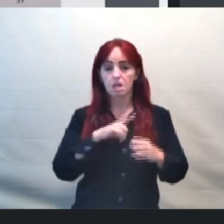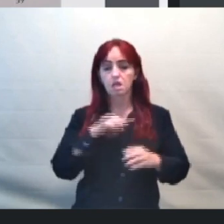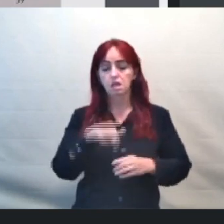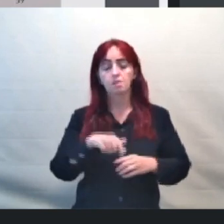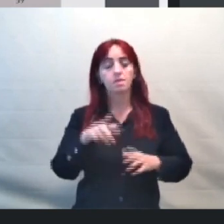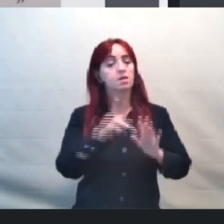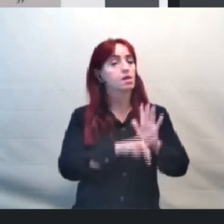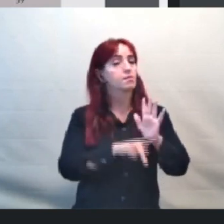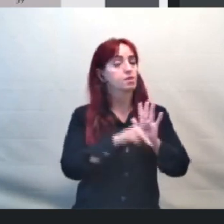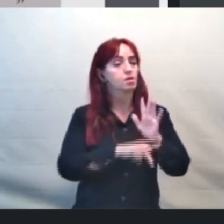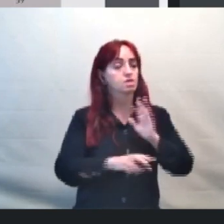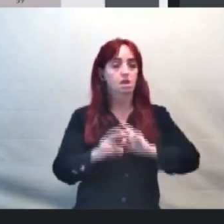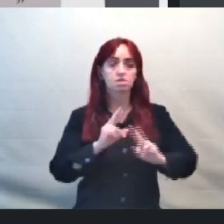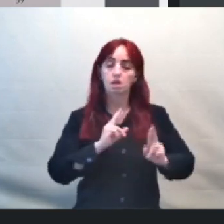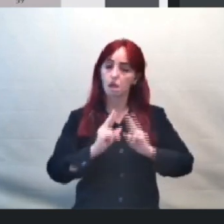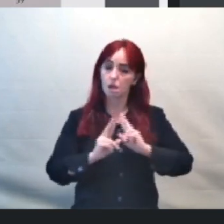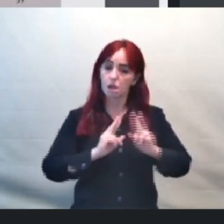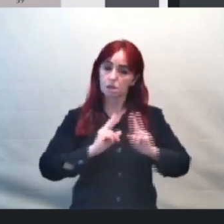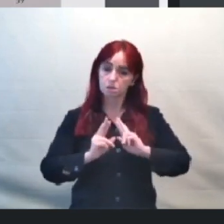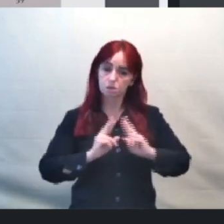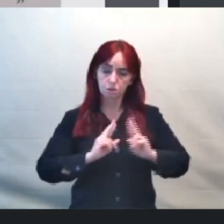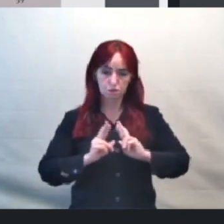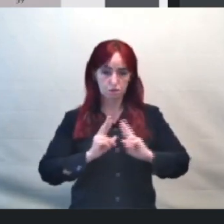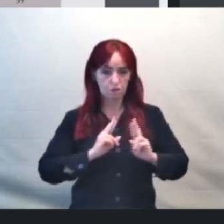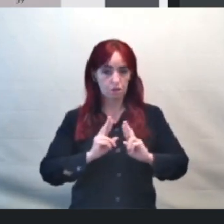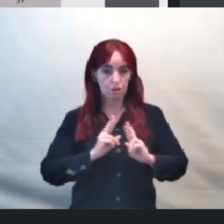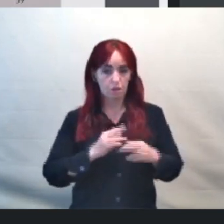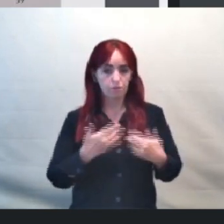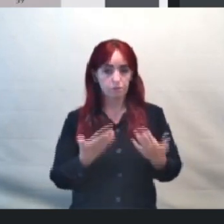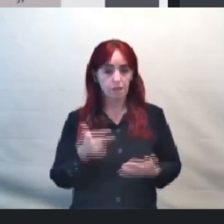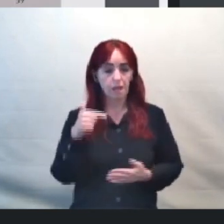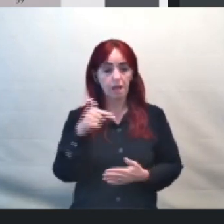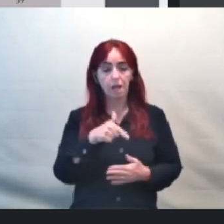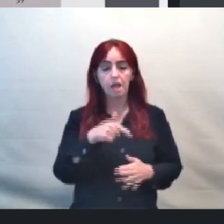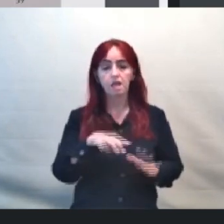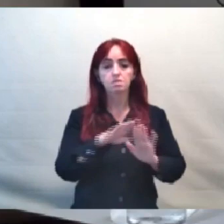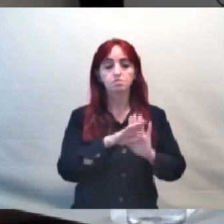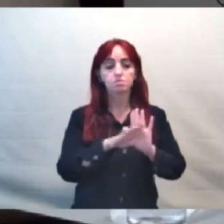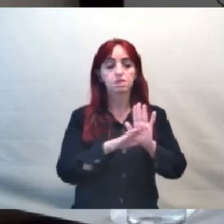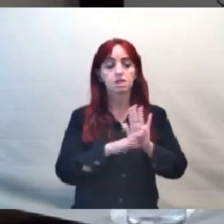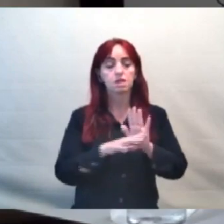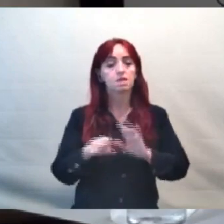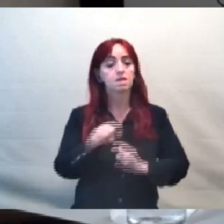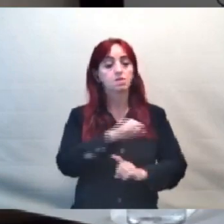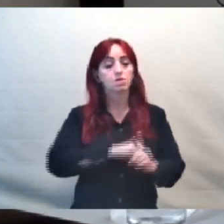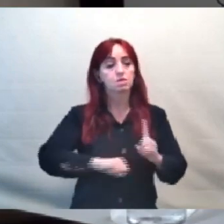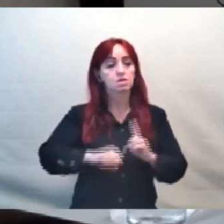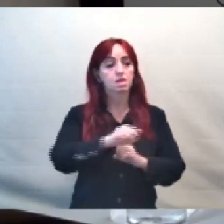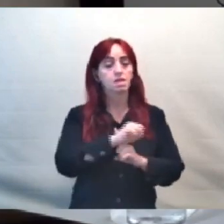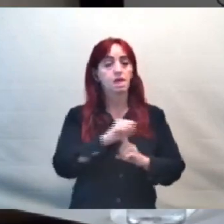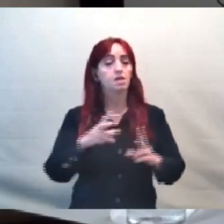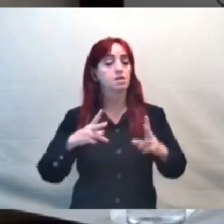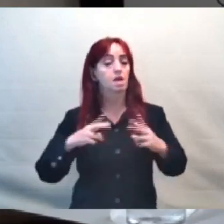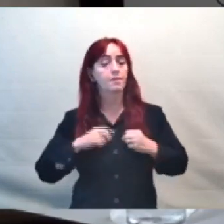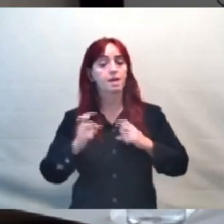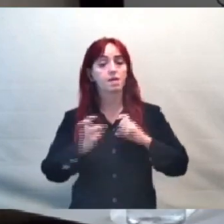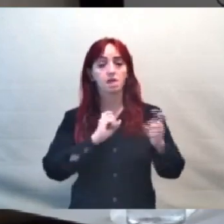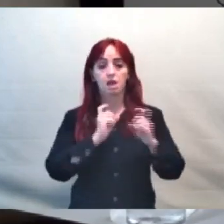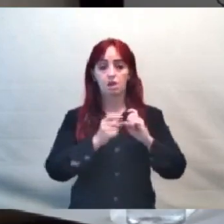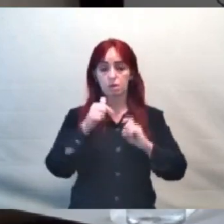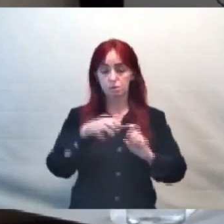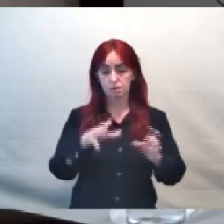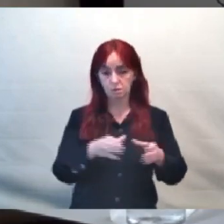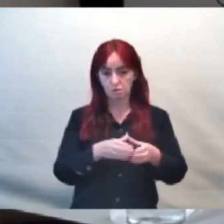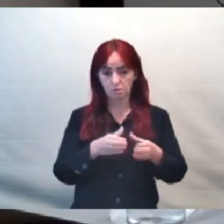relativos a essa parcela da sociedade que merecem a reunião desta comissão.